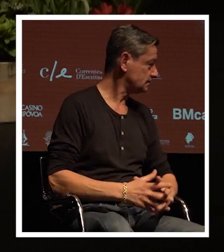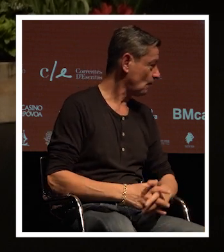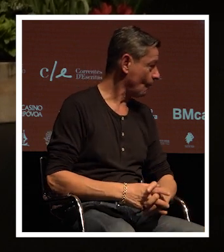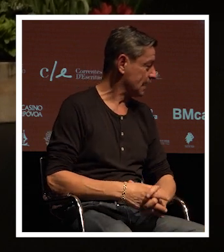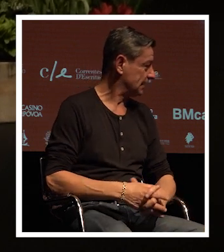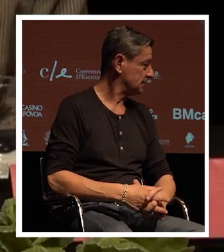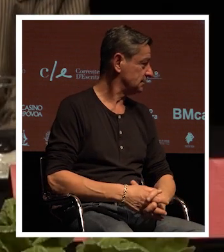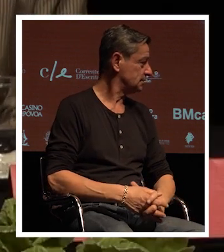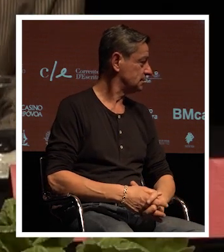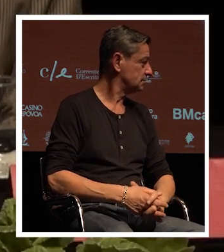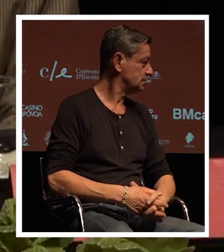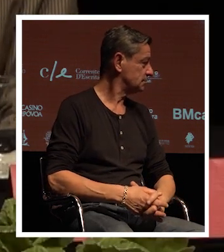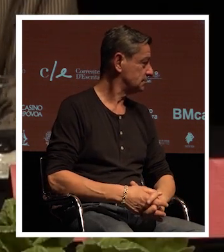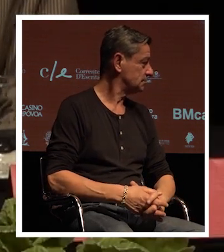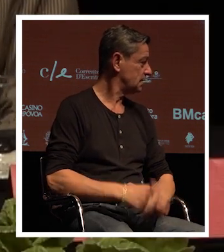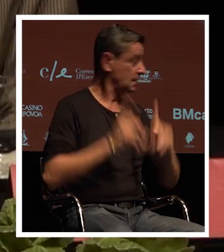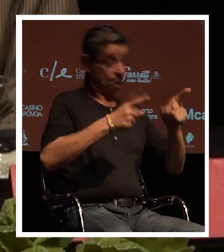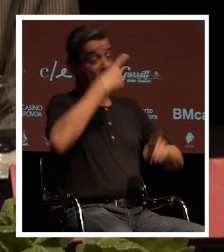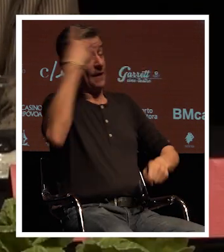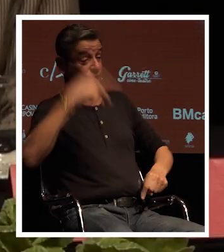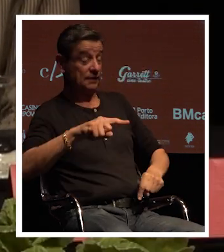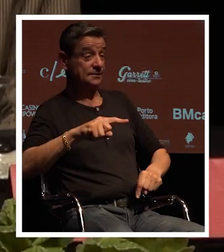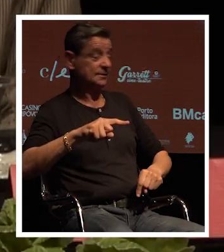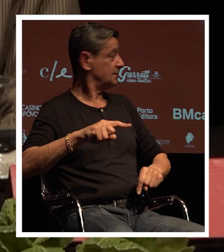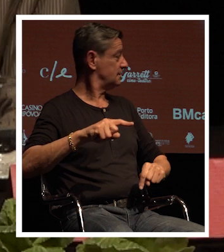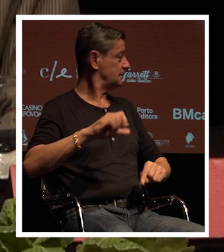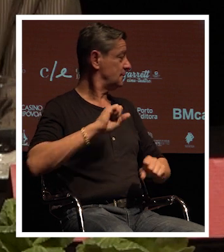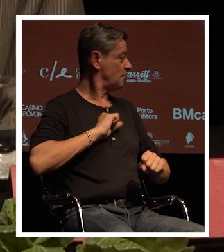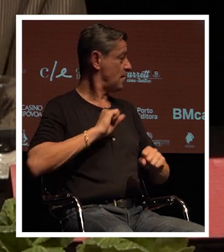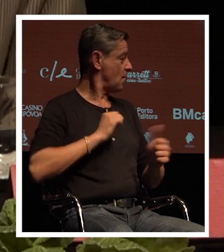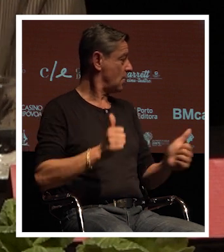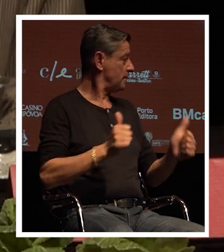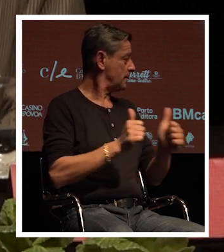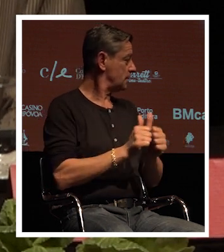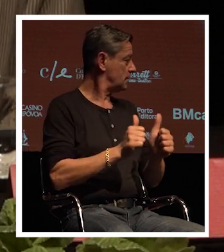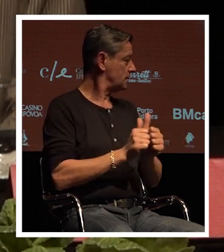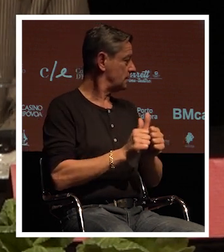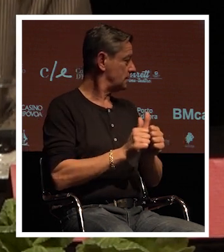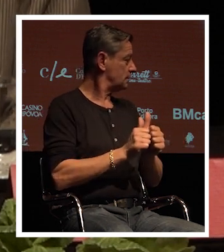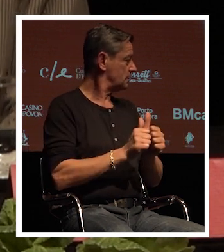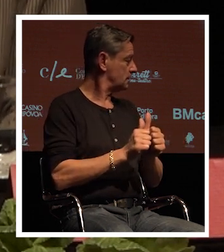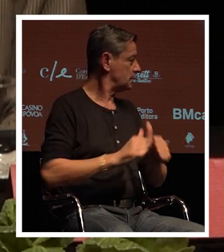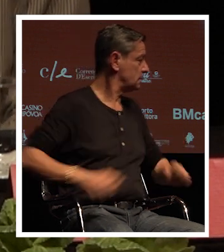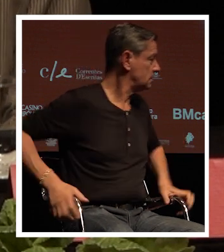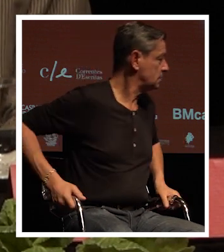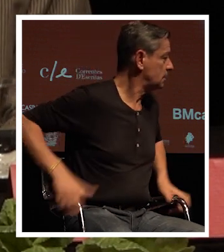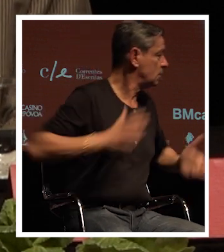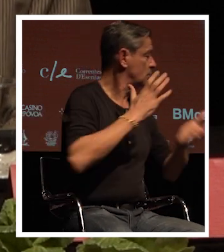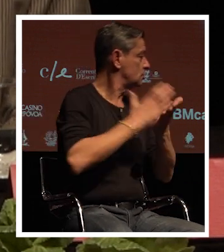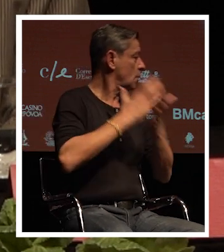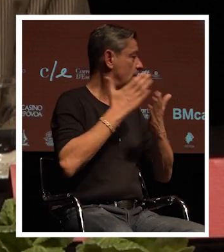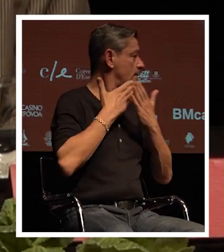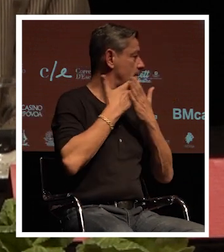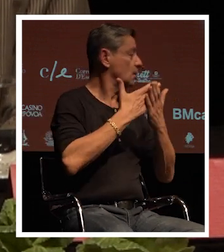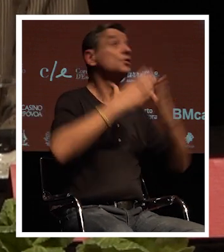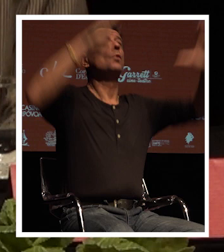e h é um poema um bocado difícil não não estou com acompanhamento Mas vamos vamos embora eu eu só pedia uma coisa